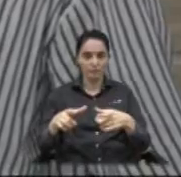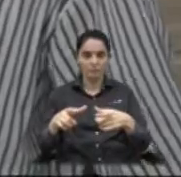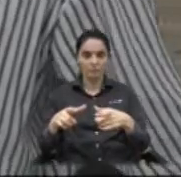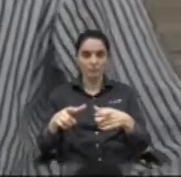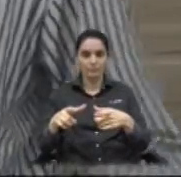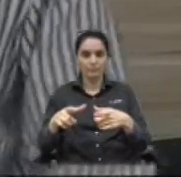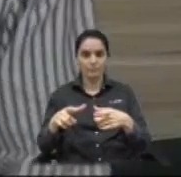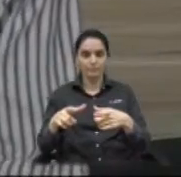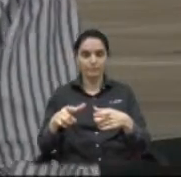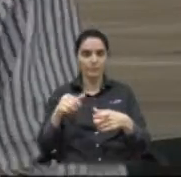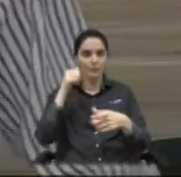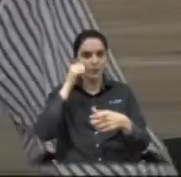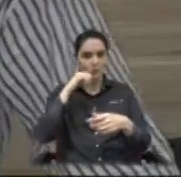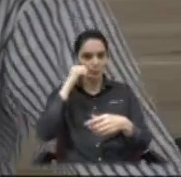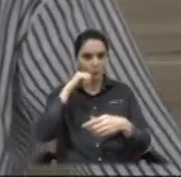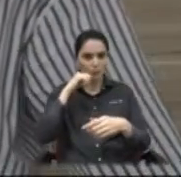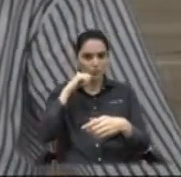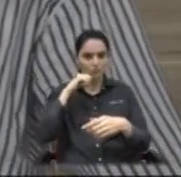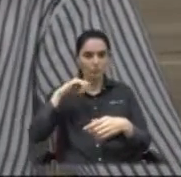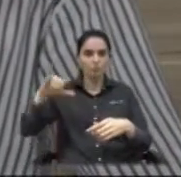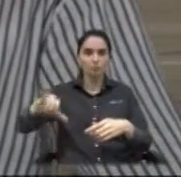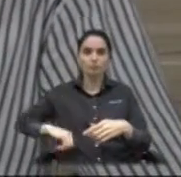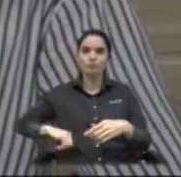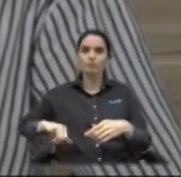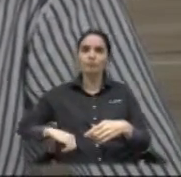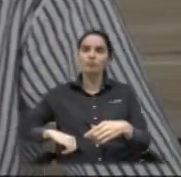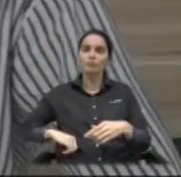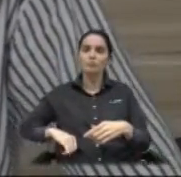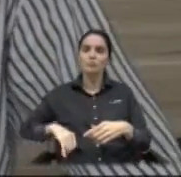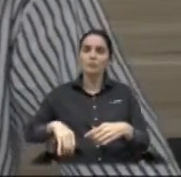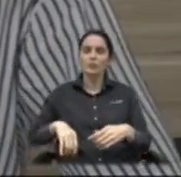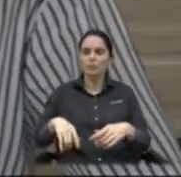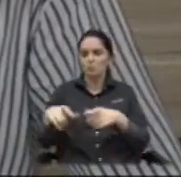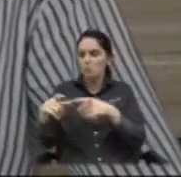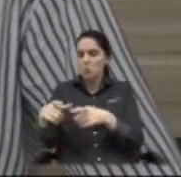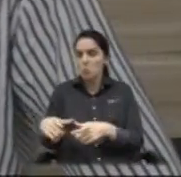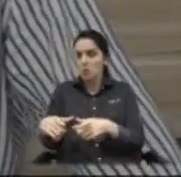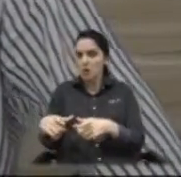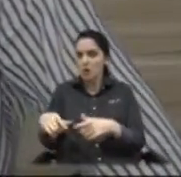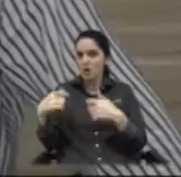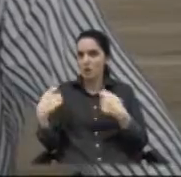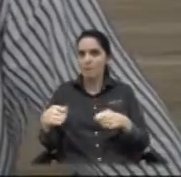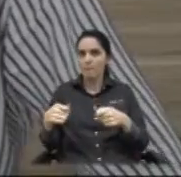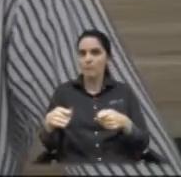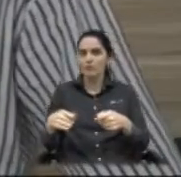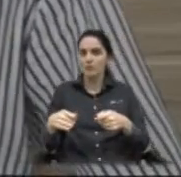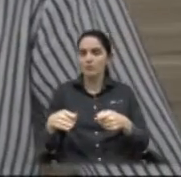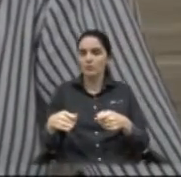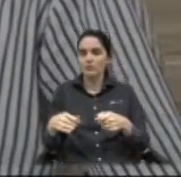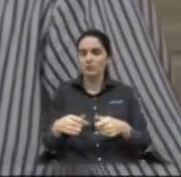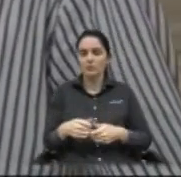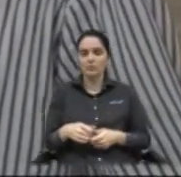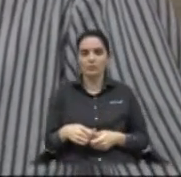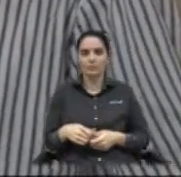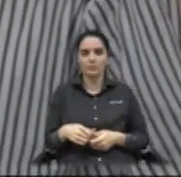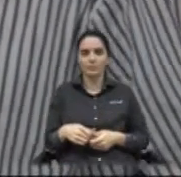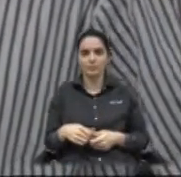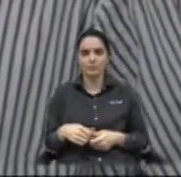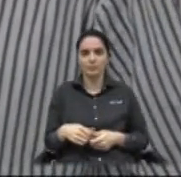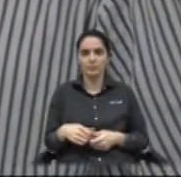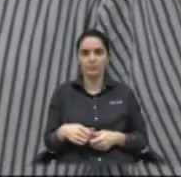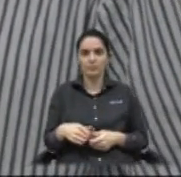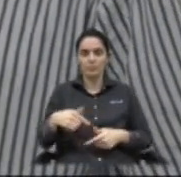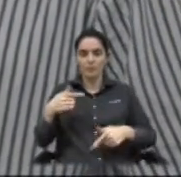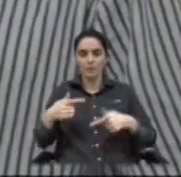essas mulheres estão sofrendo as agressões, qual o bairro, para que nós possamos criar depois, então, políticas públicas para que